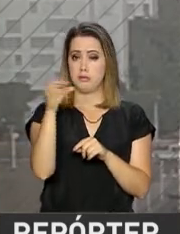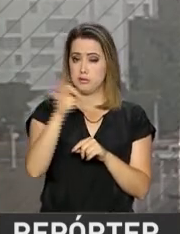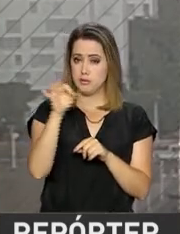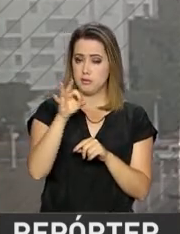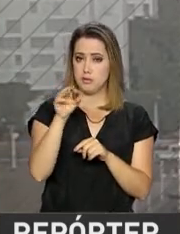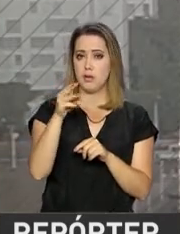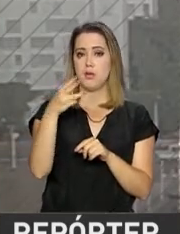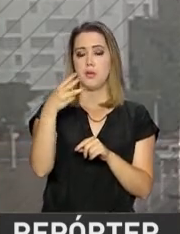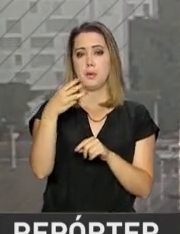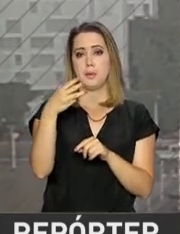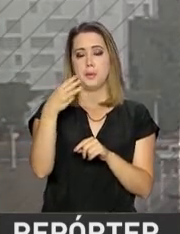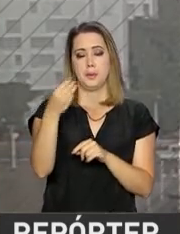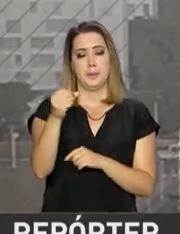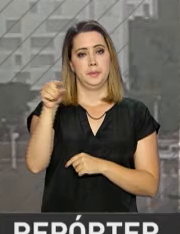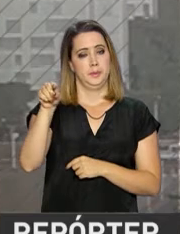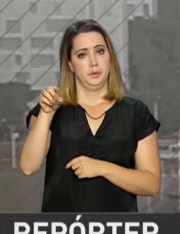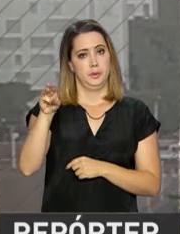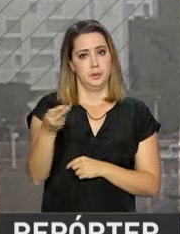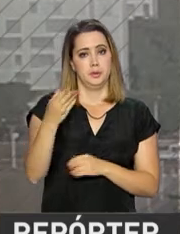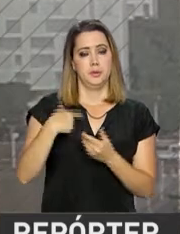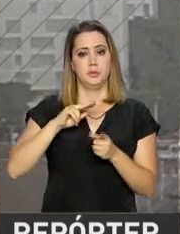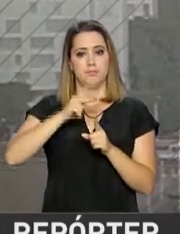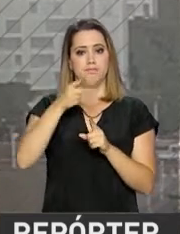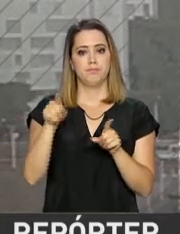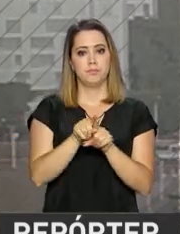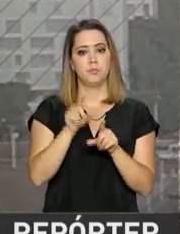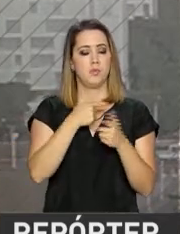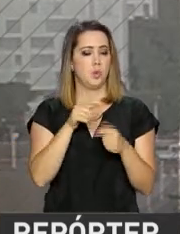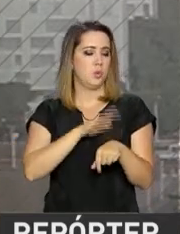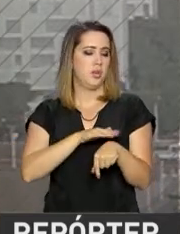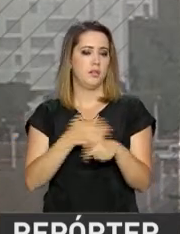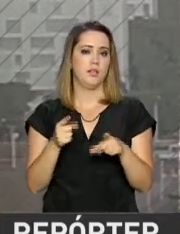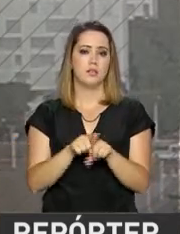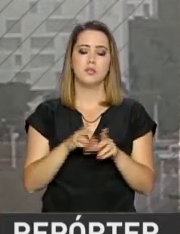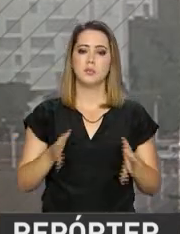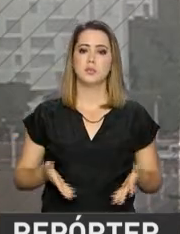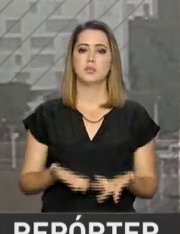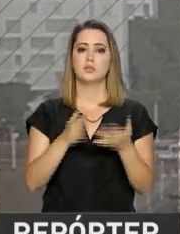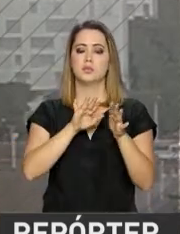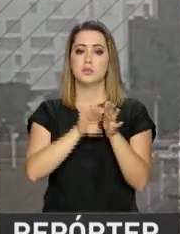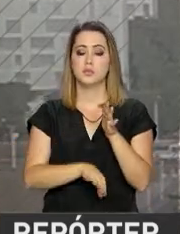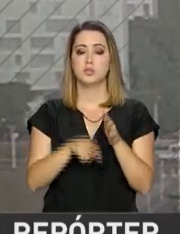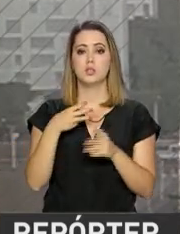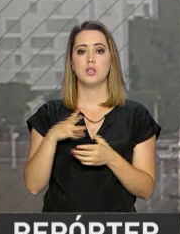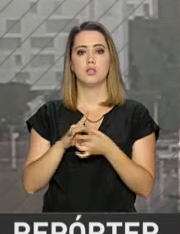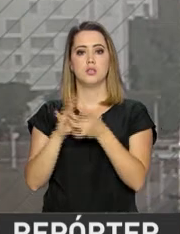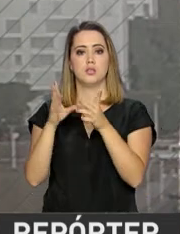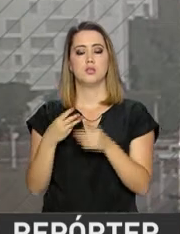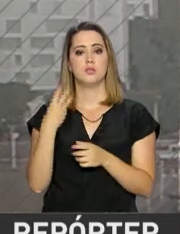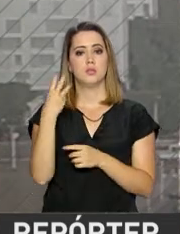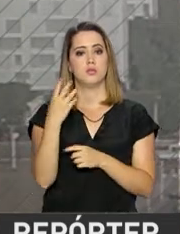não há prazo para entrar no programa de redução de jornada também será incentivada a retirada de licença sem remuneração